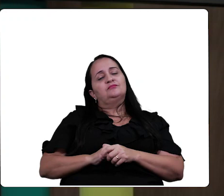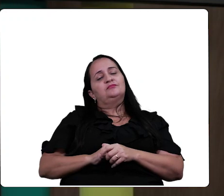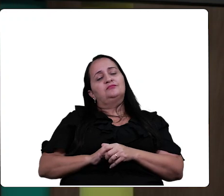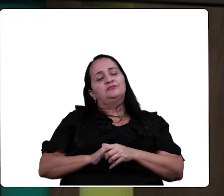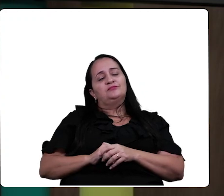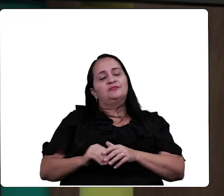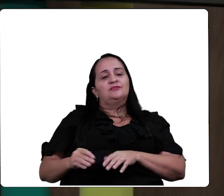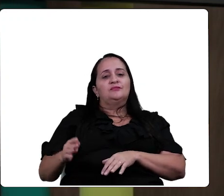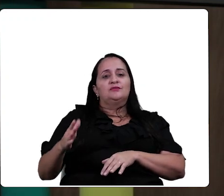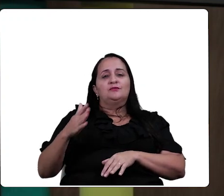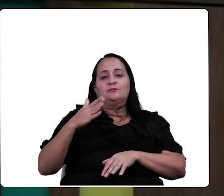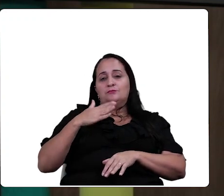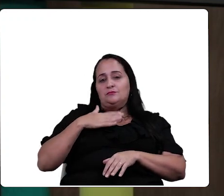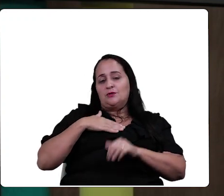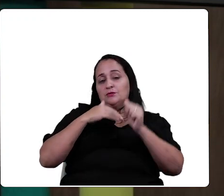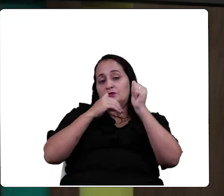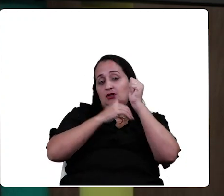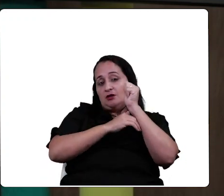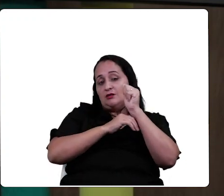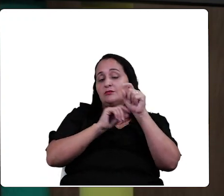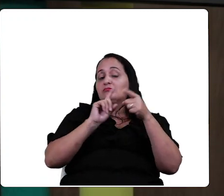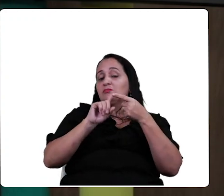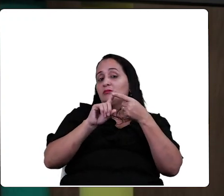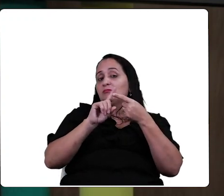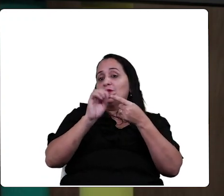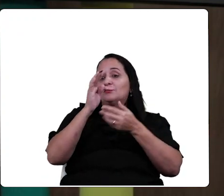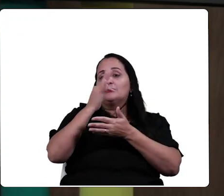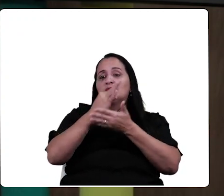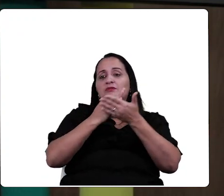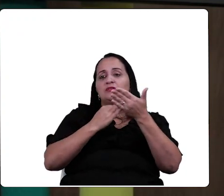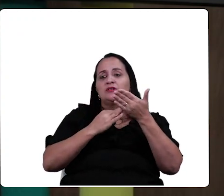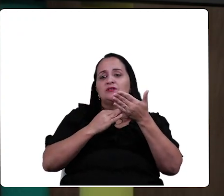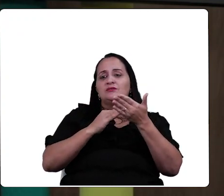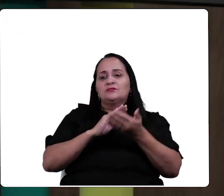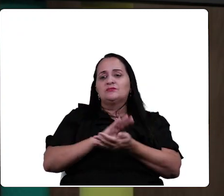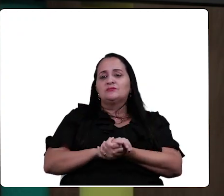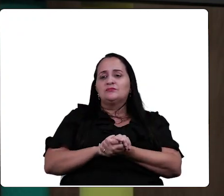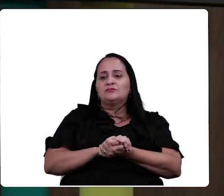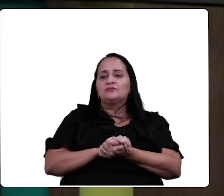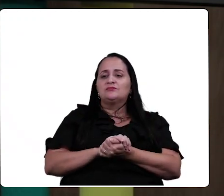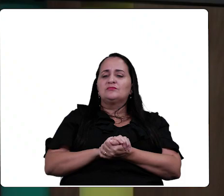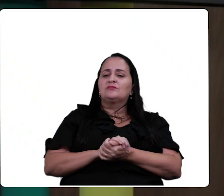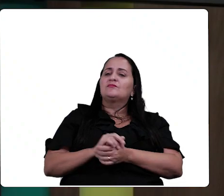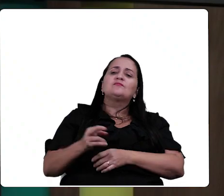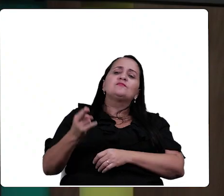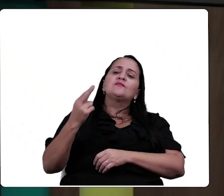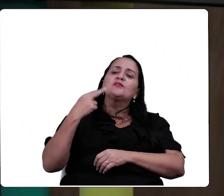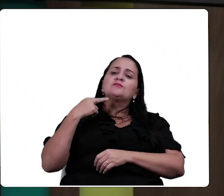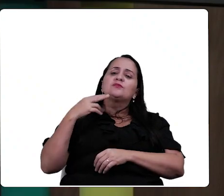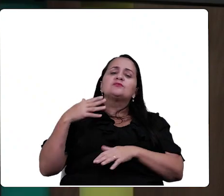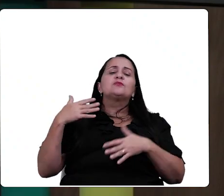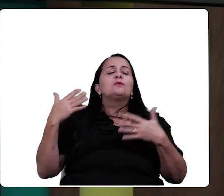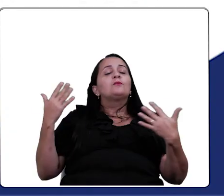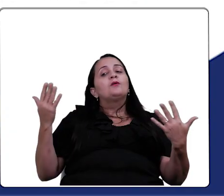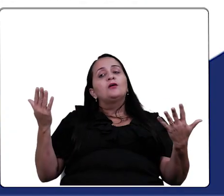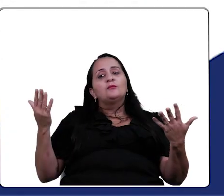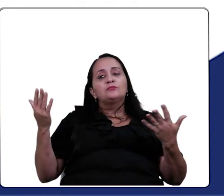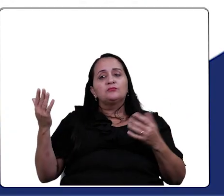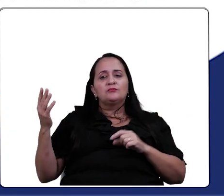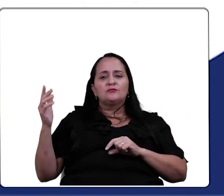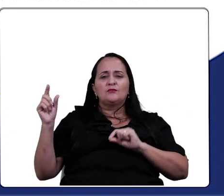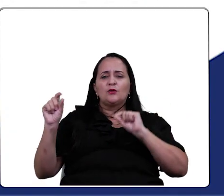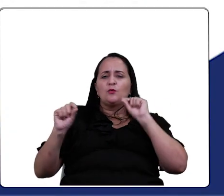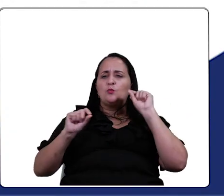vocês. O meu enigma também é um gênero textual, mas deixem de enrolação e já descobriram qual é a resposta?